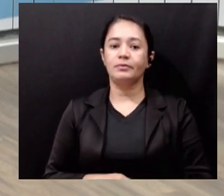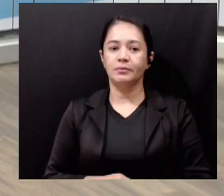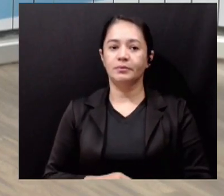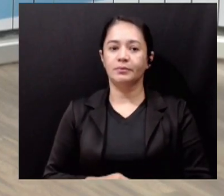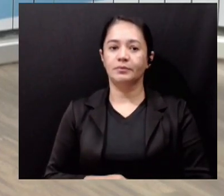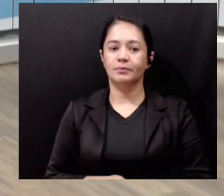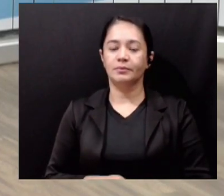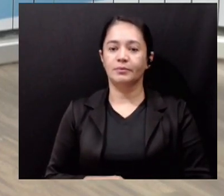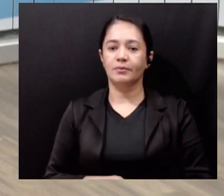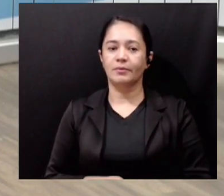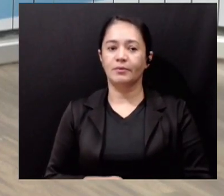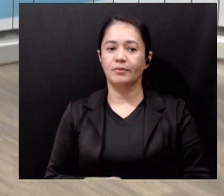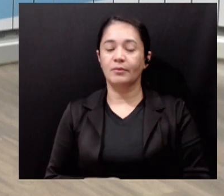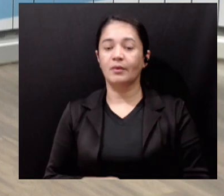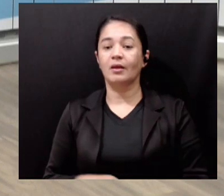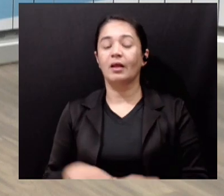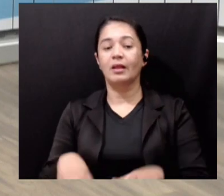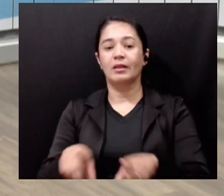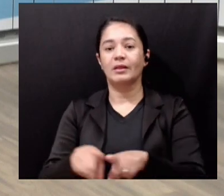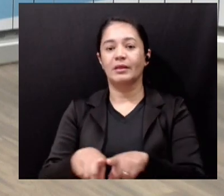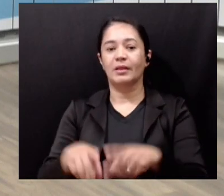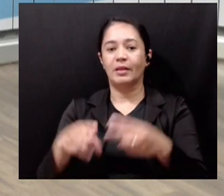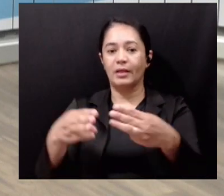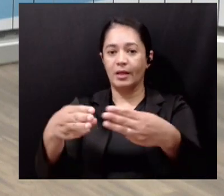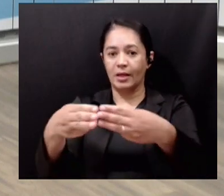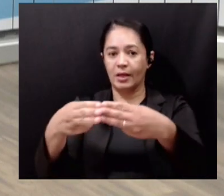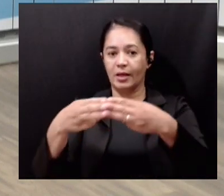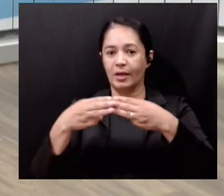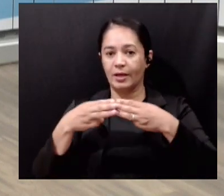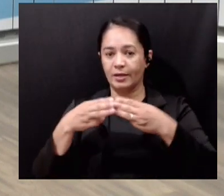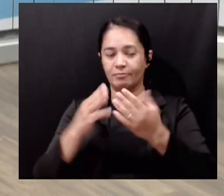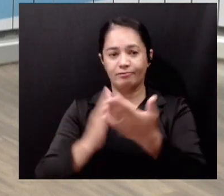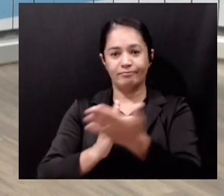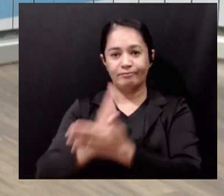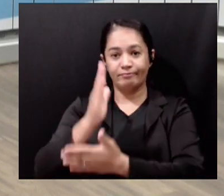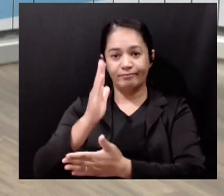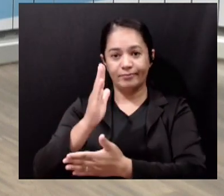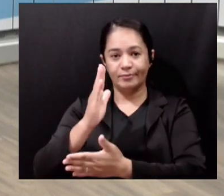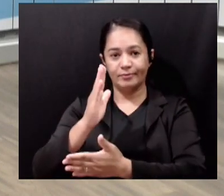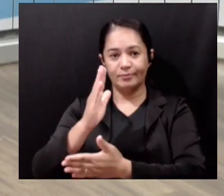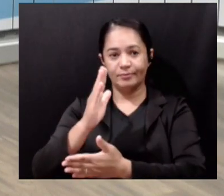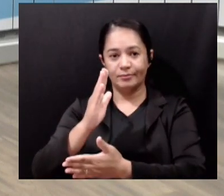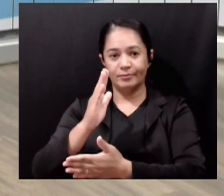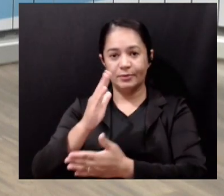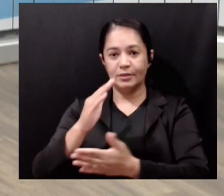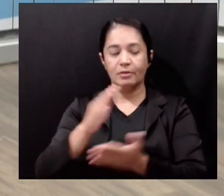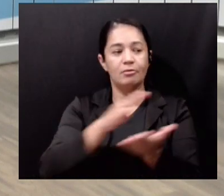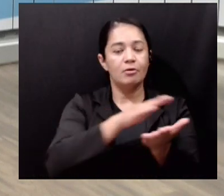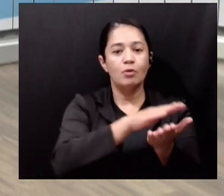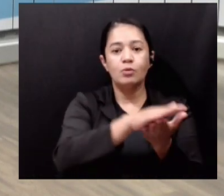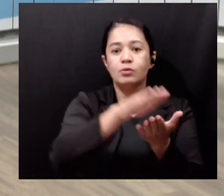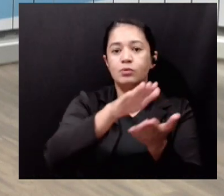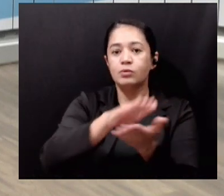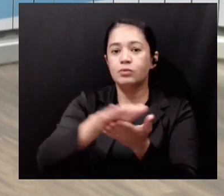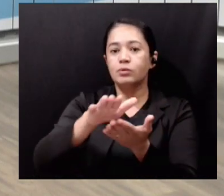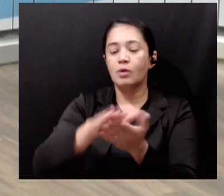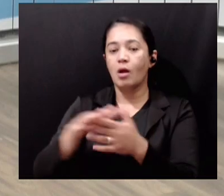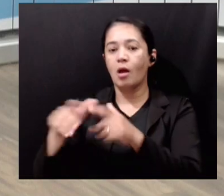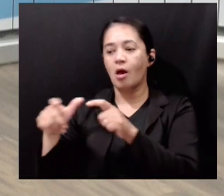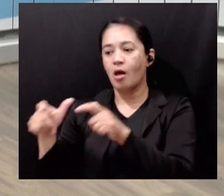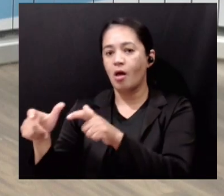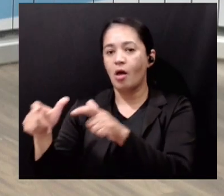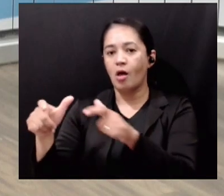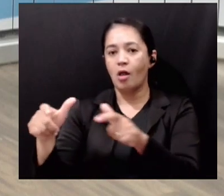Lembrando que as moções aprovadas aqui no Legislativo são encaminhadas aos órgãos e